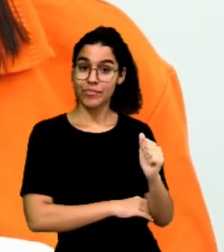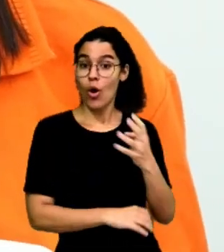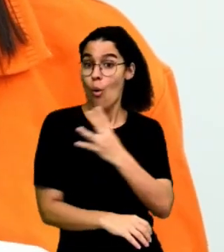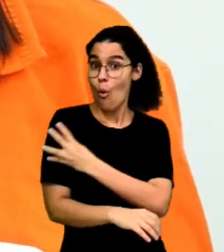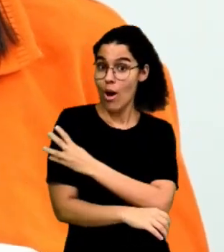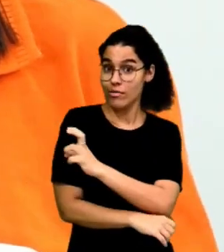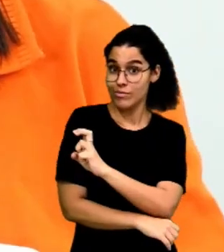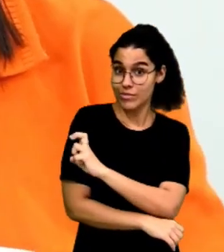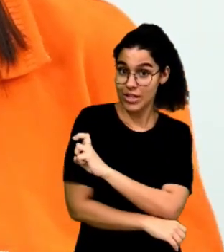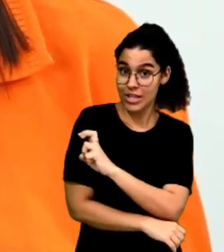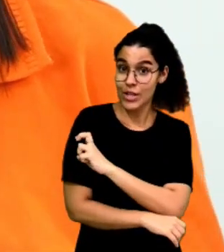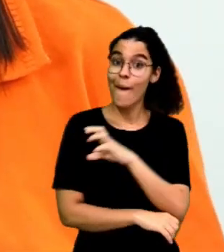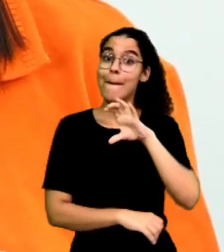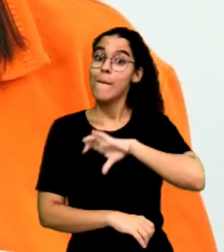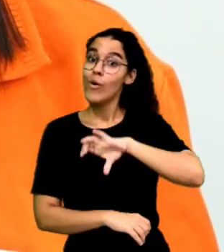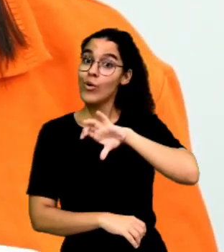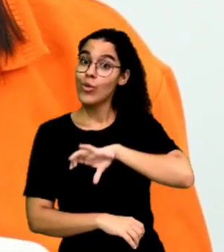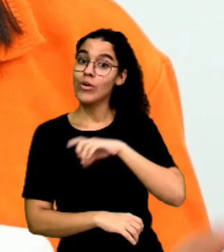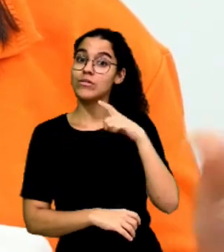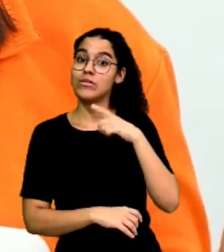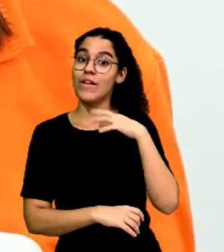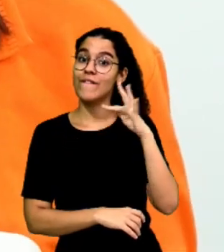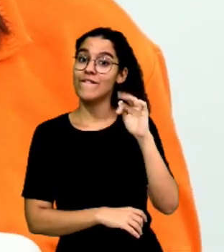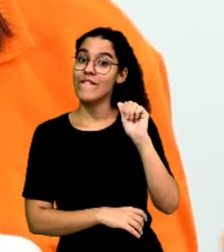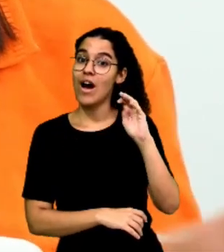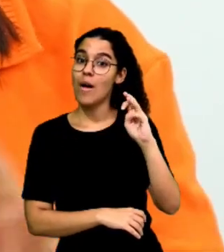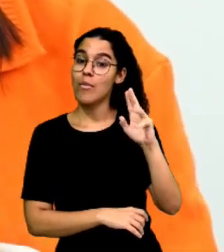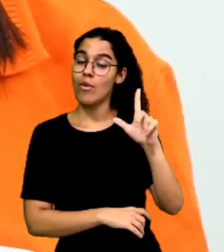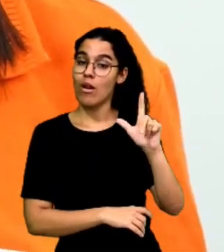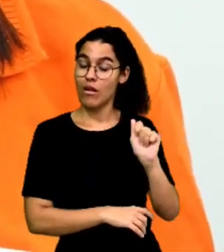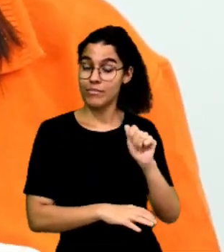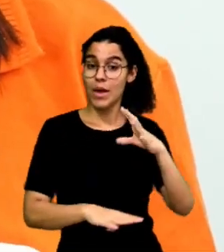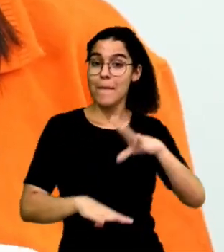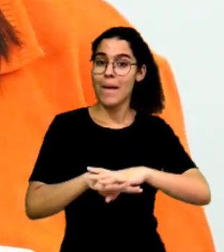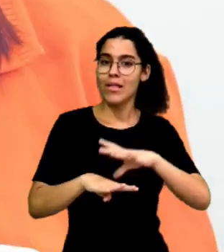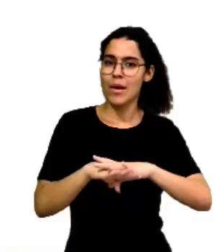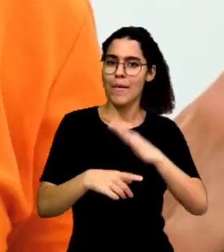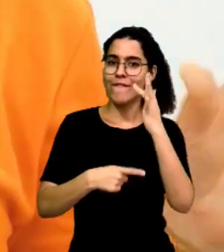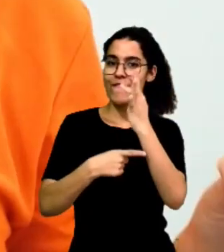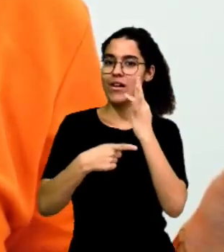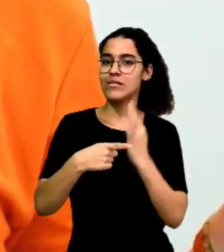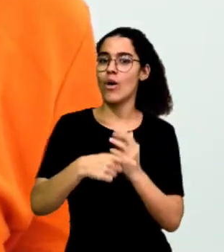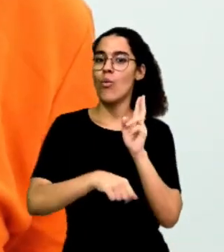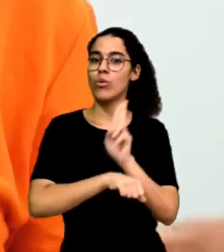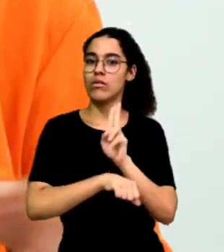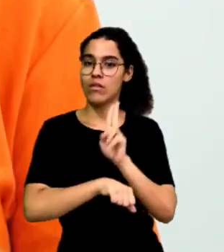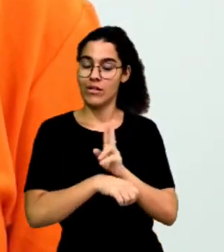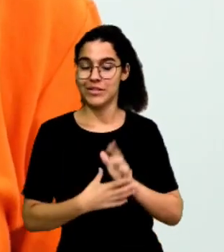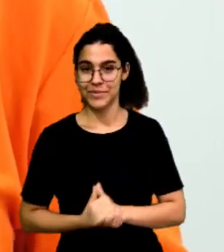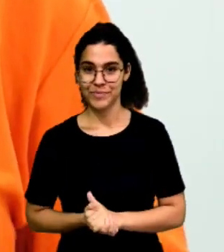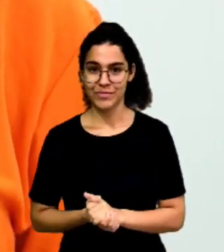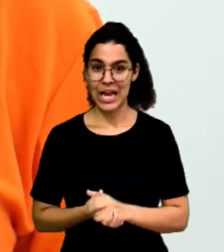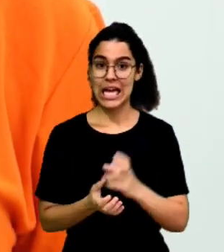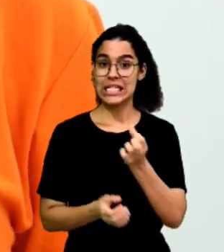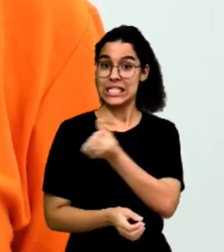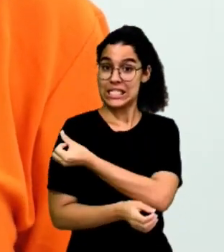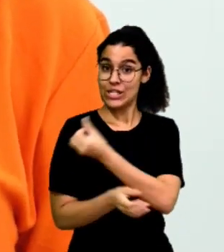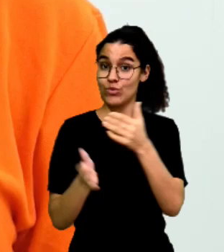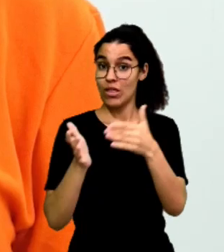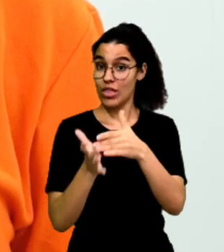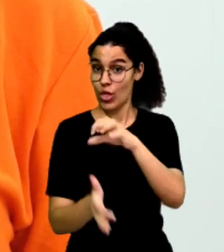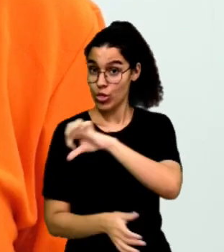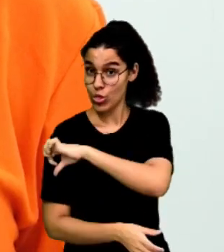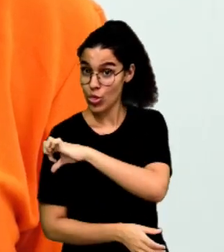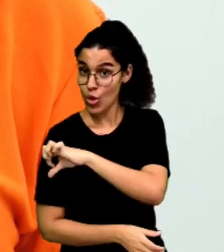ano, em língua portuguesa, teremos fábulas. E em matemática, fração unitária. E para os estudantes do sexto ao nono ano,